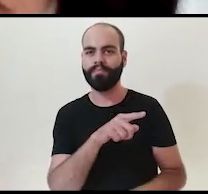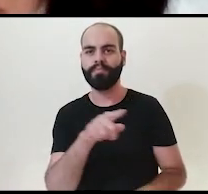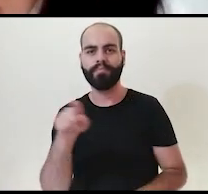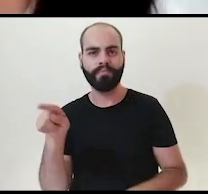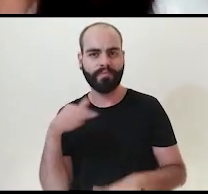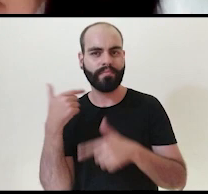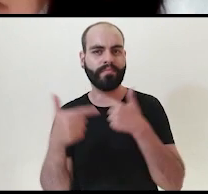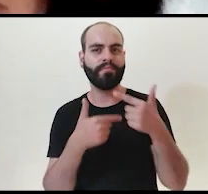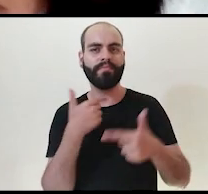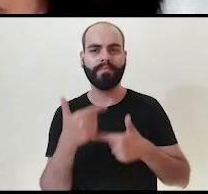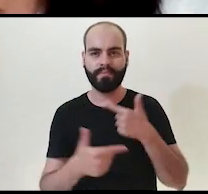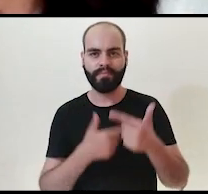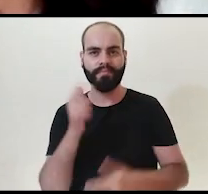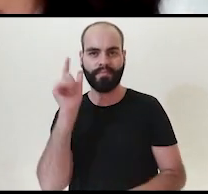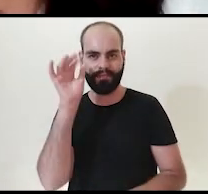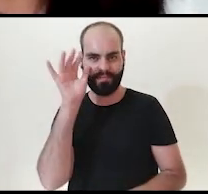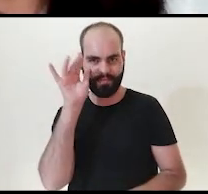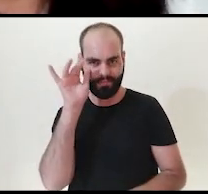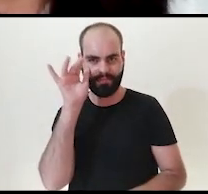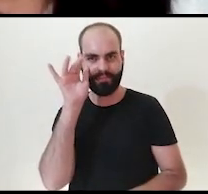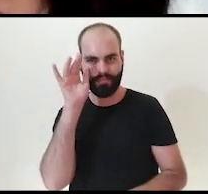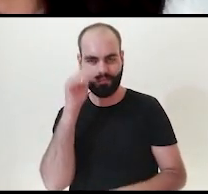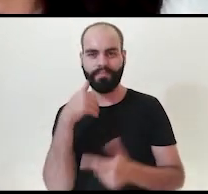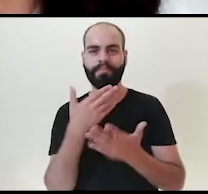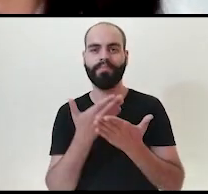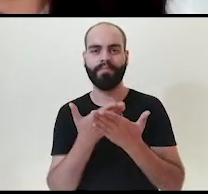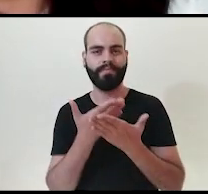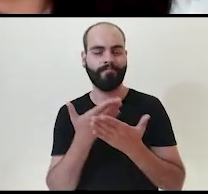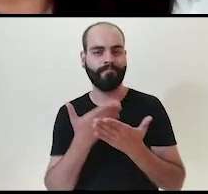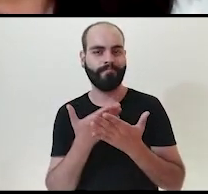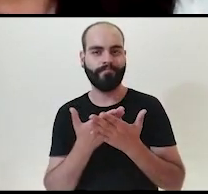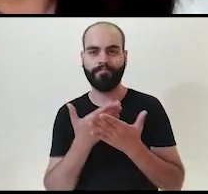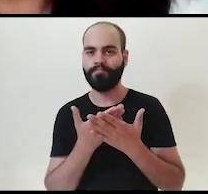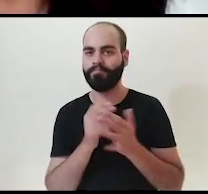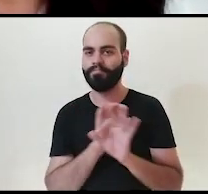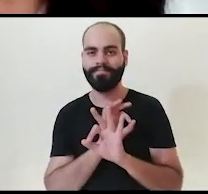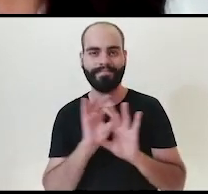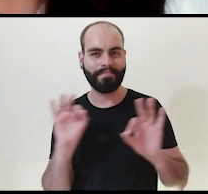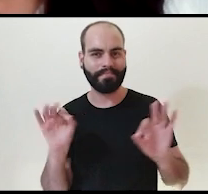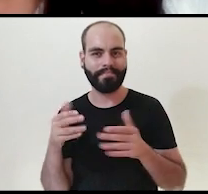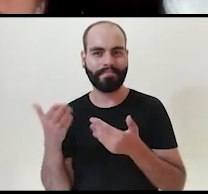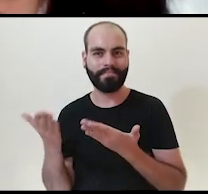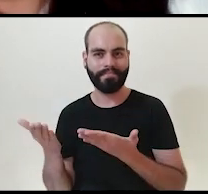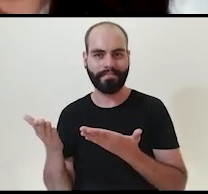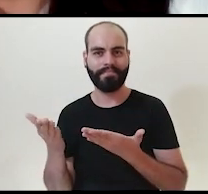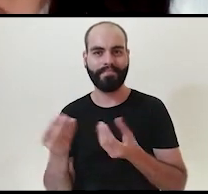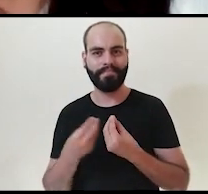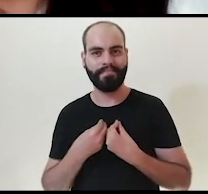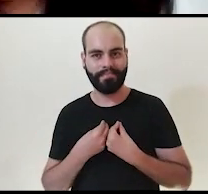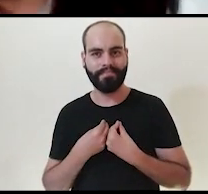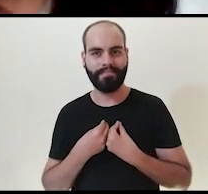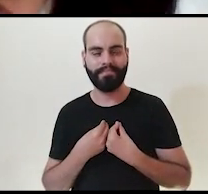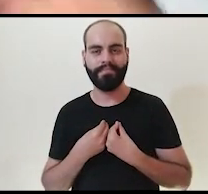de todos vocês que estão aqui acompanhando, essa aula maravilhosa que a Aline nos deu. Tá? Eu.